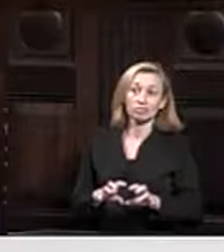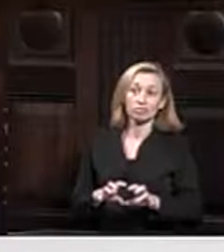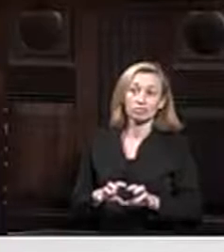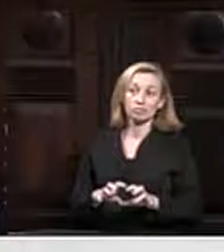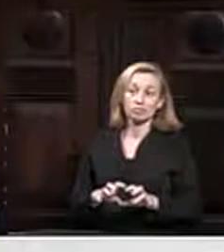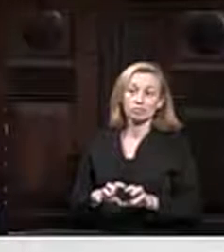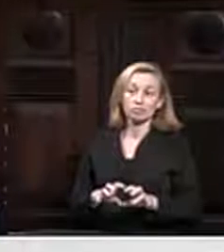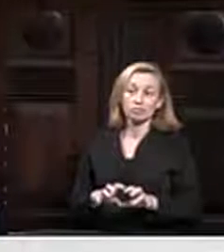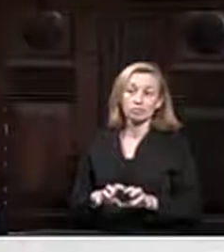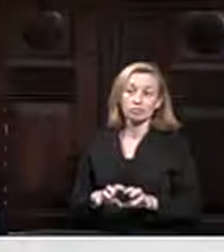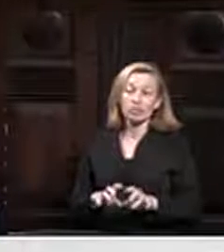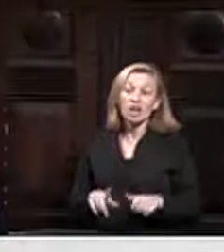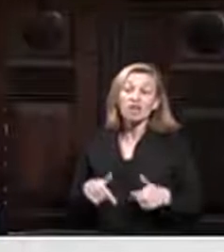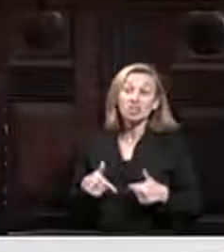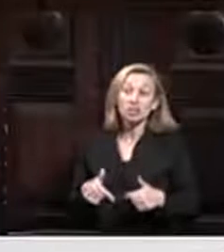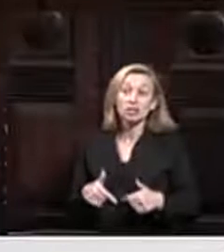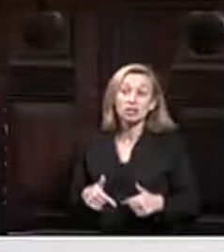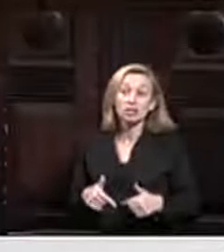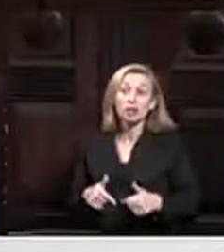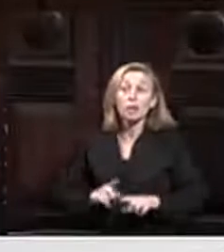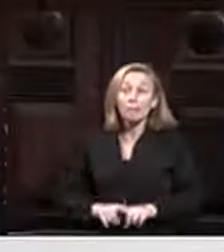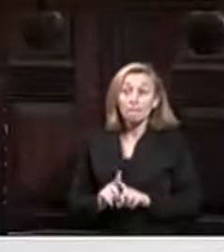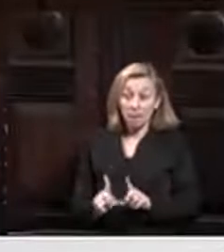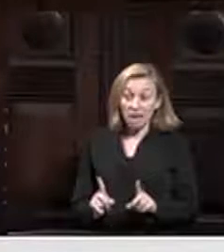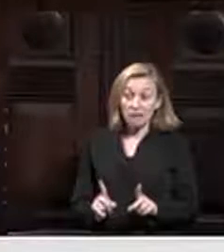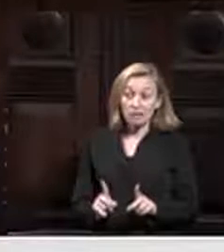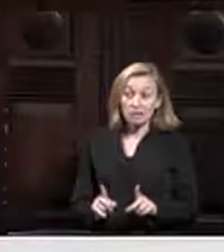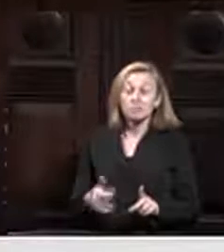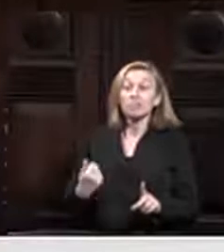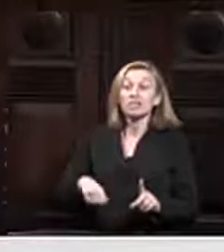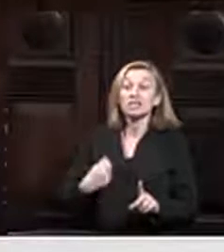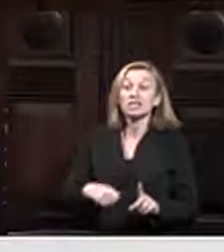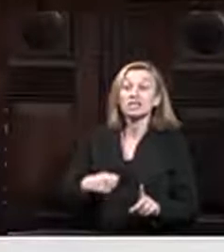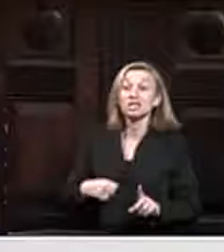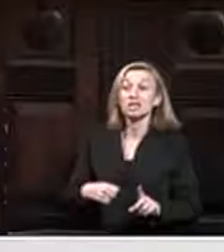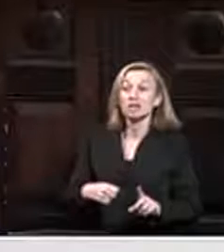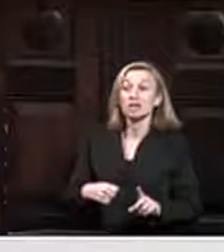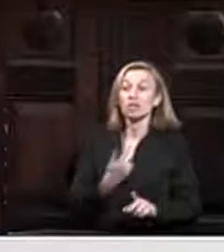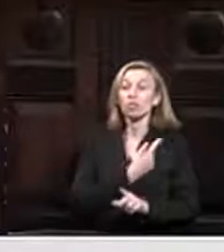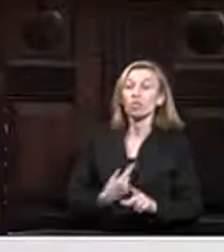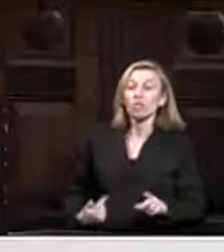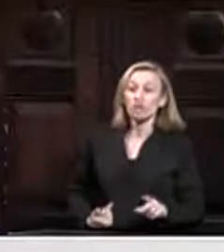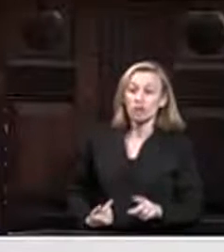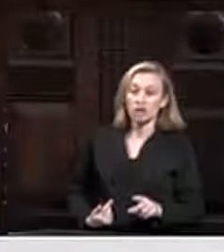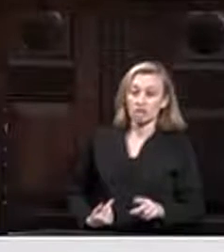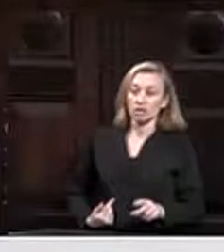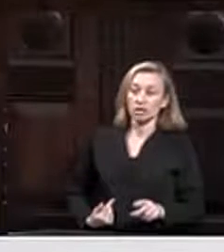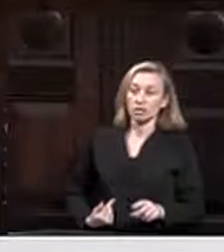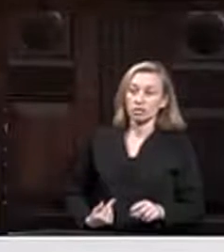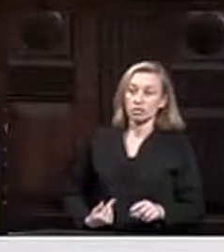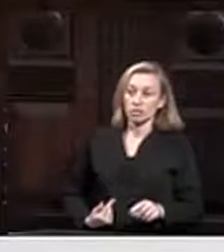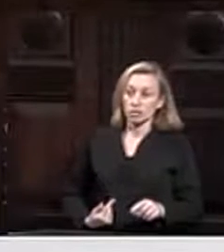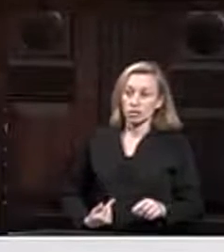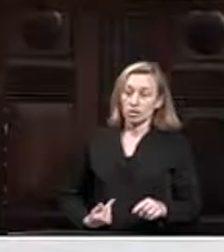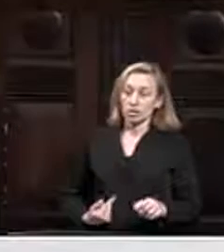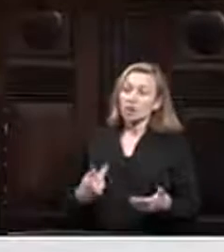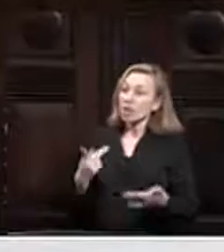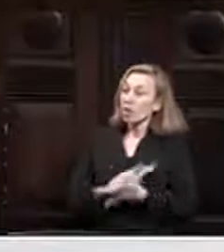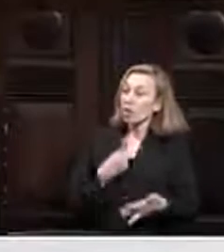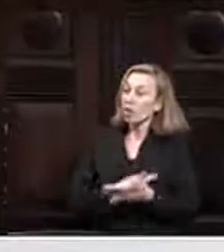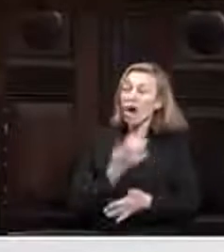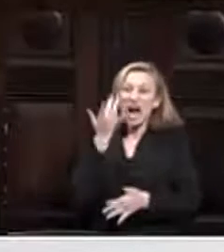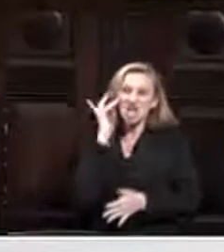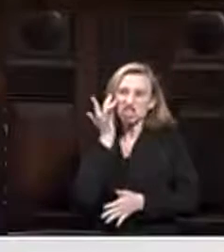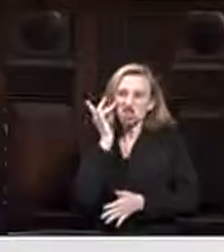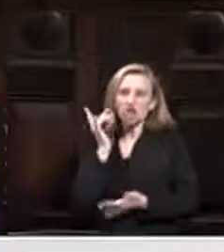Mas, para isso, esse governo golpista, que fez uma intervenção achando que com uma bala de